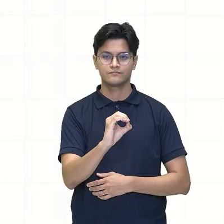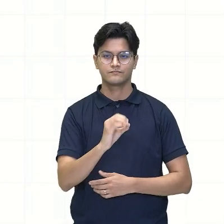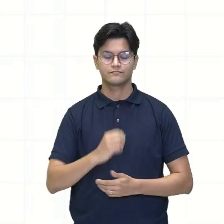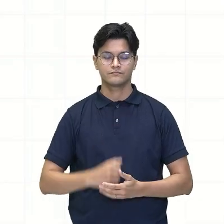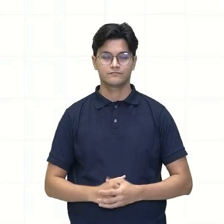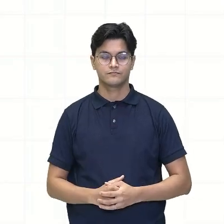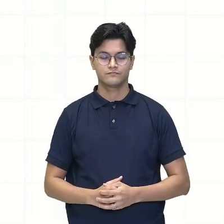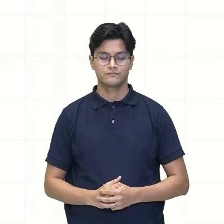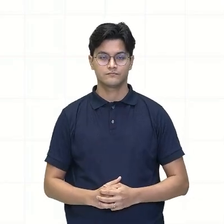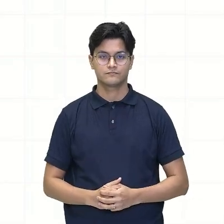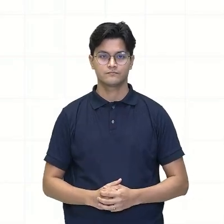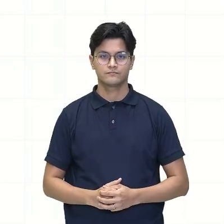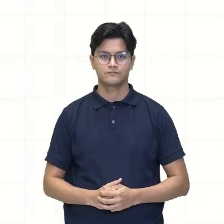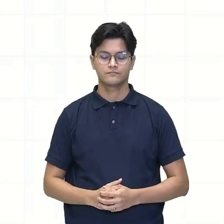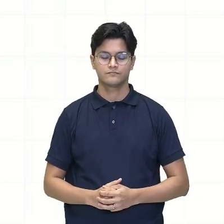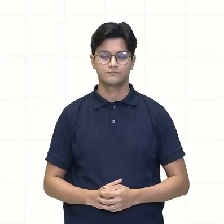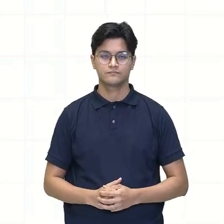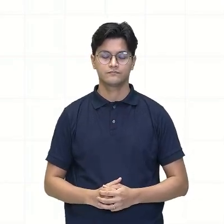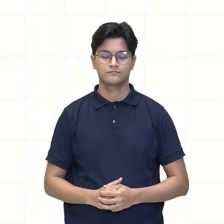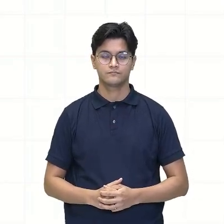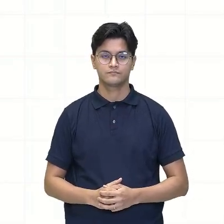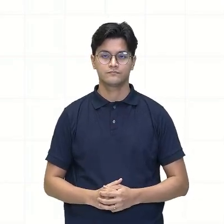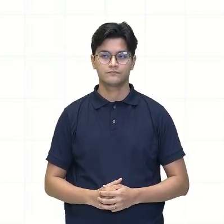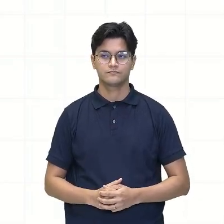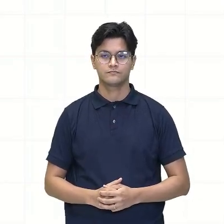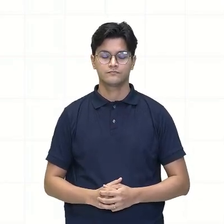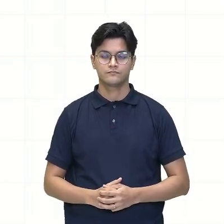180. Então, nós vamos ter